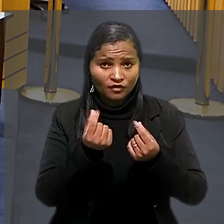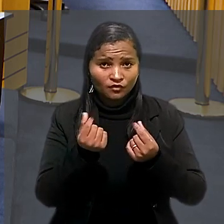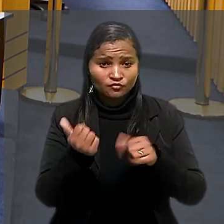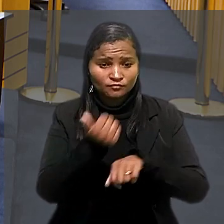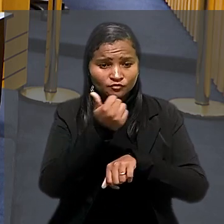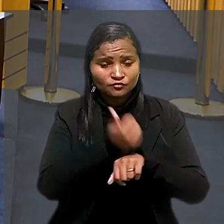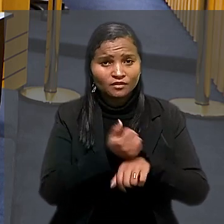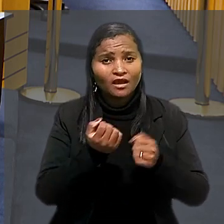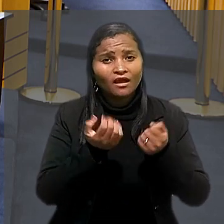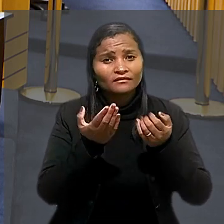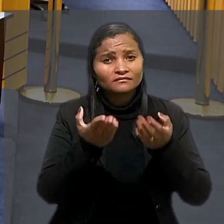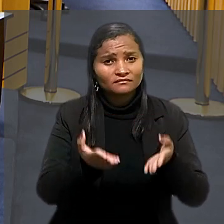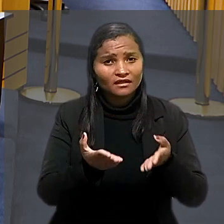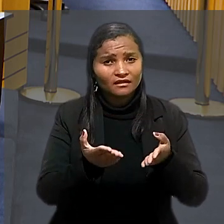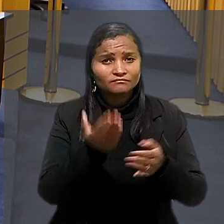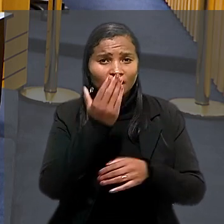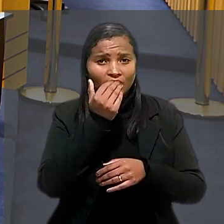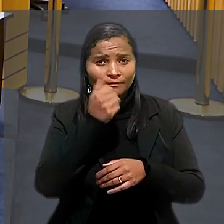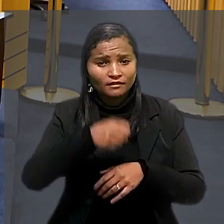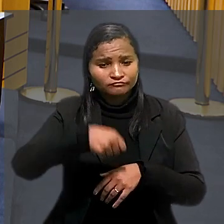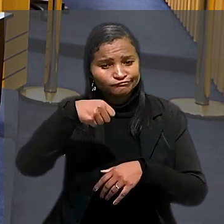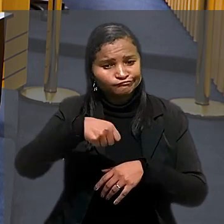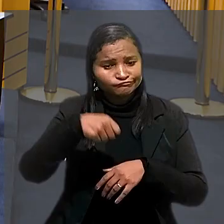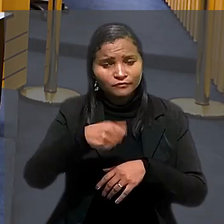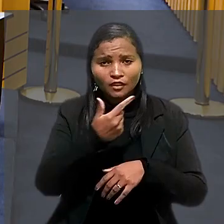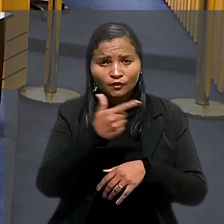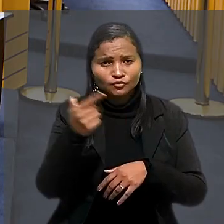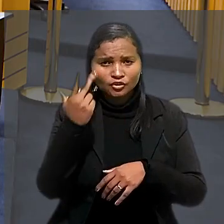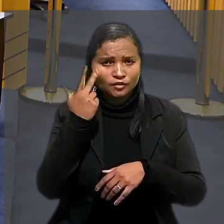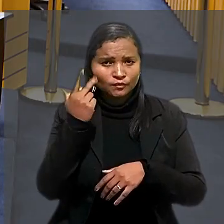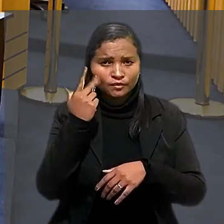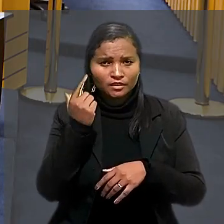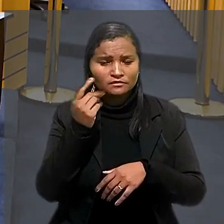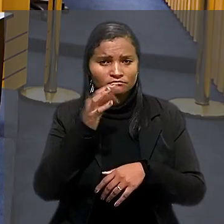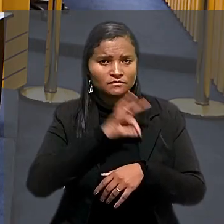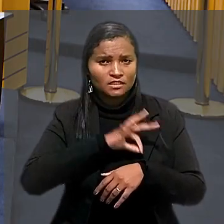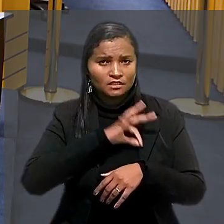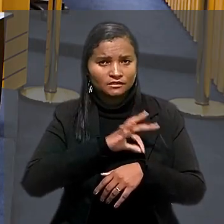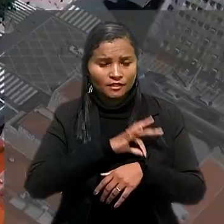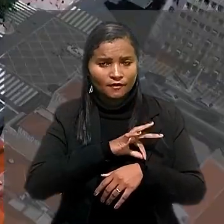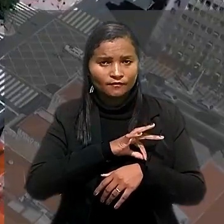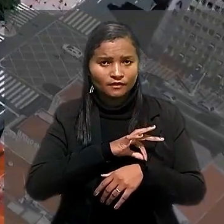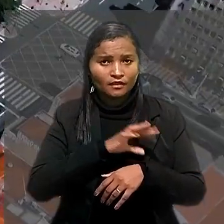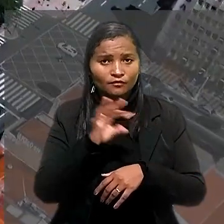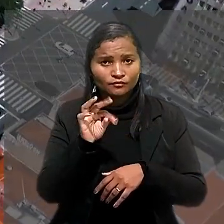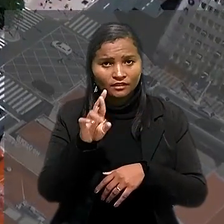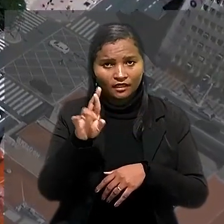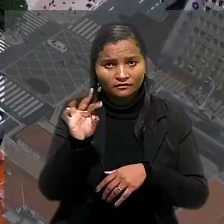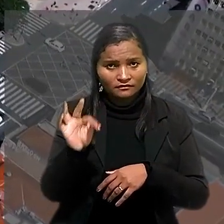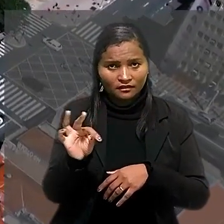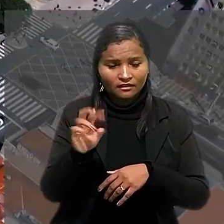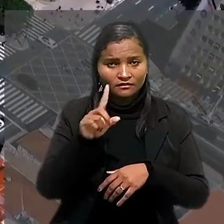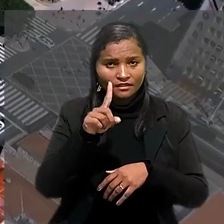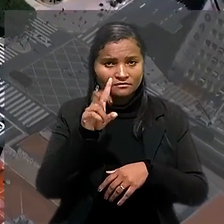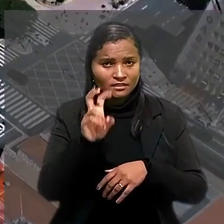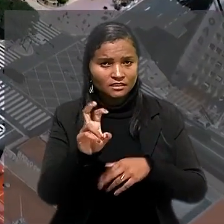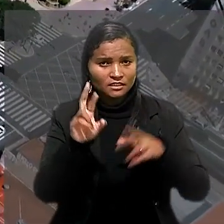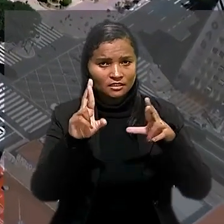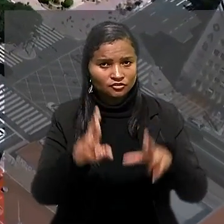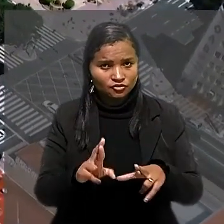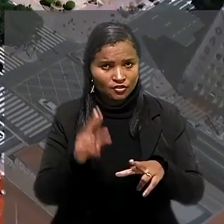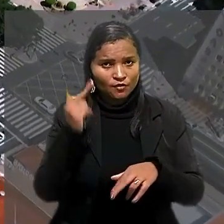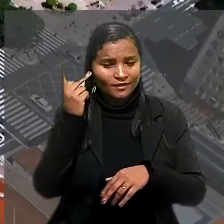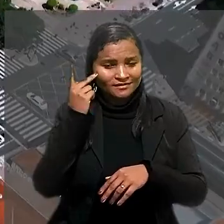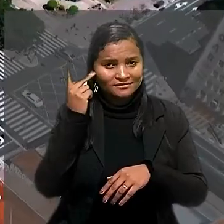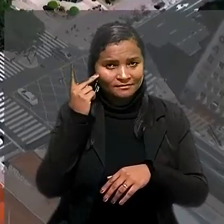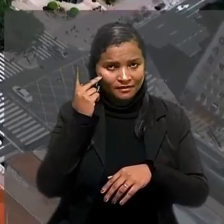valores substituíram a entrega de cestas básicas e não tinham natureza salarial. O Tribunal Regional do Trabalho da 15ª